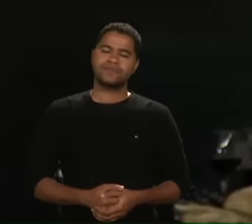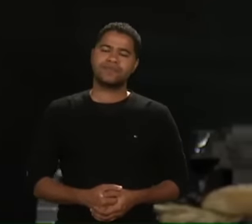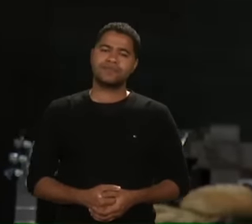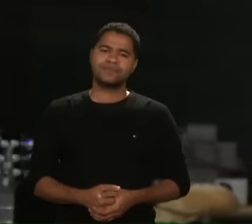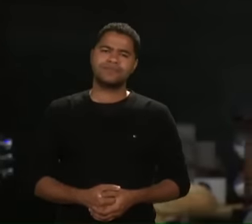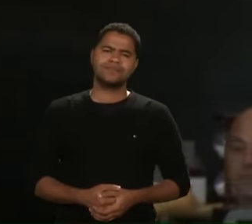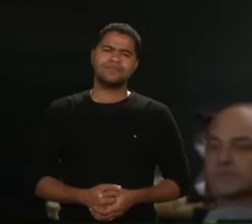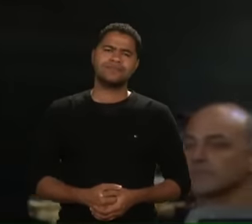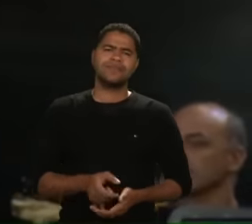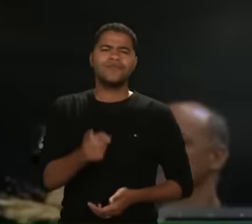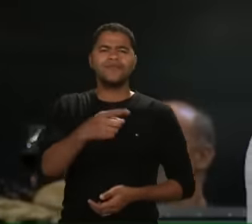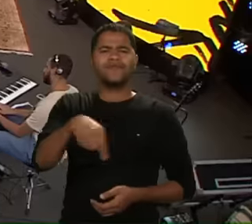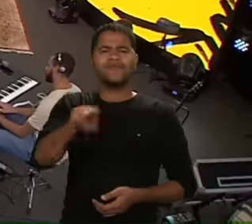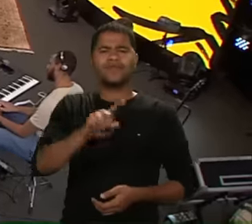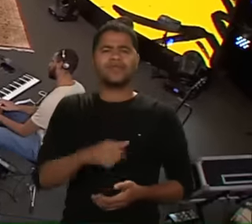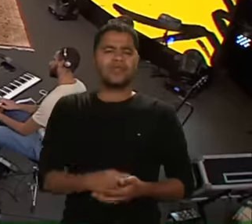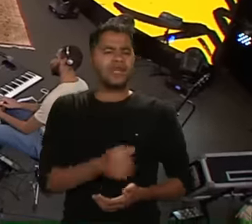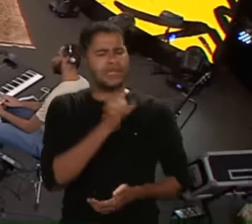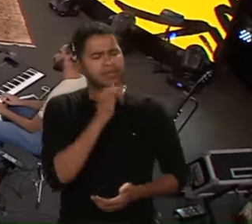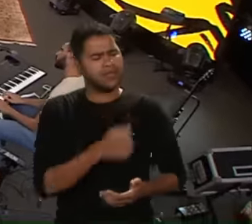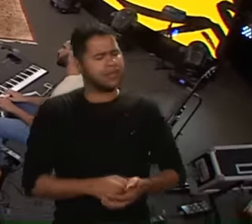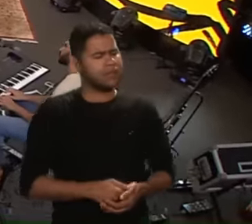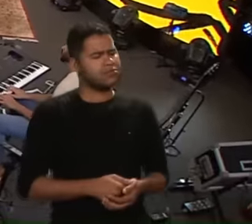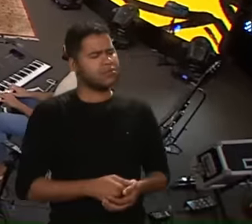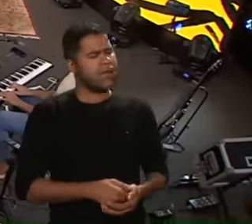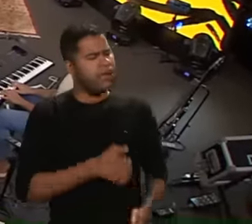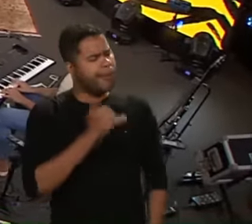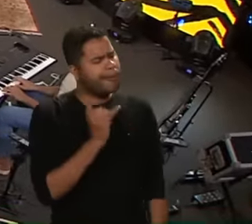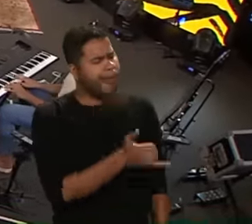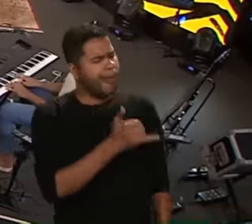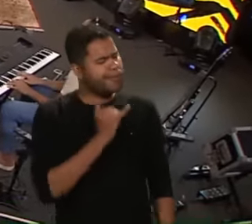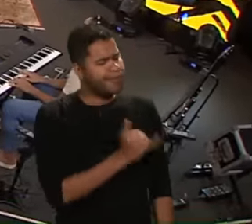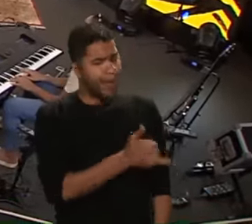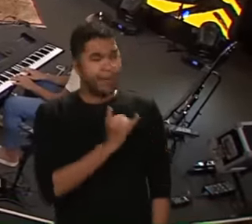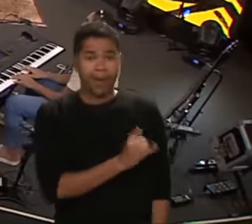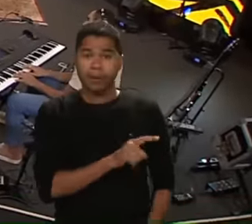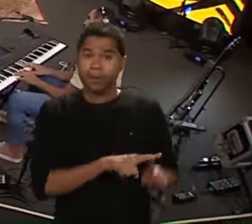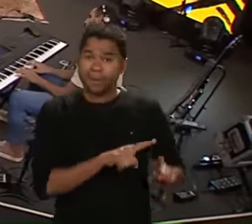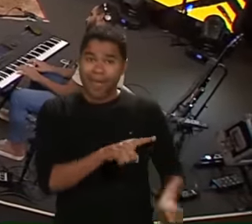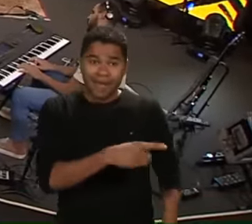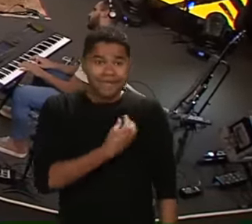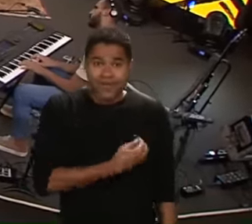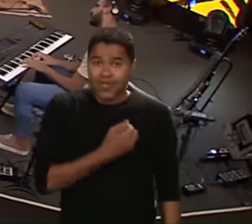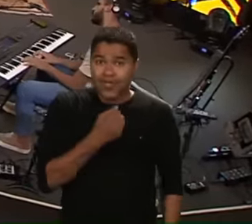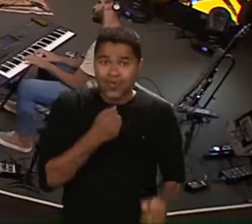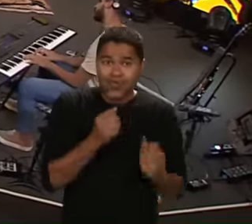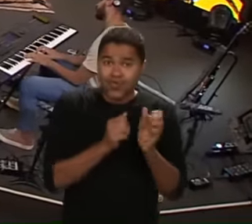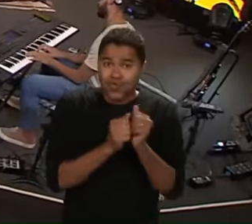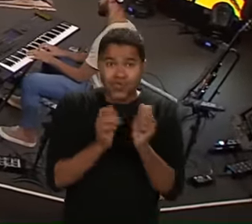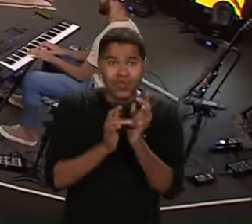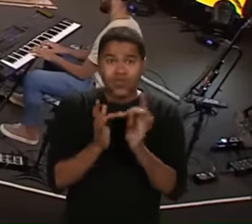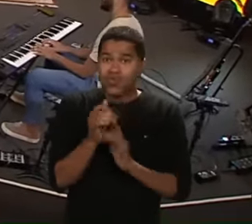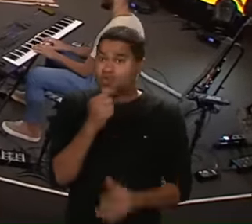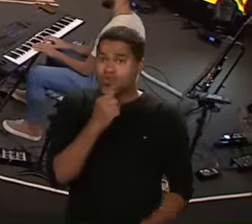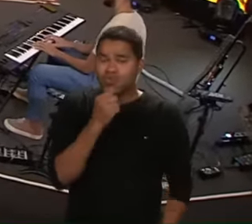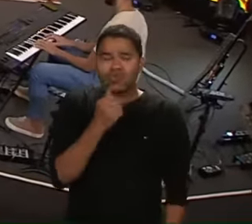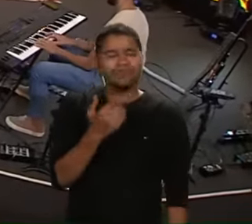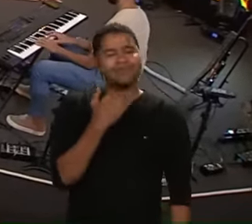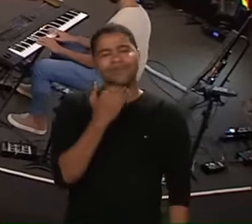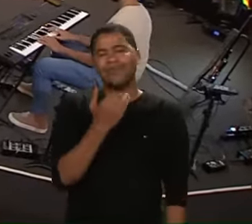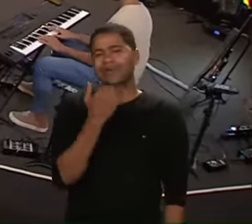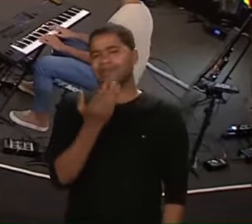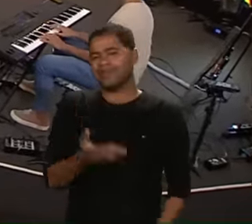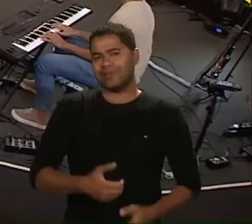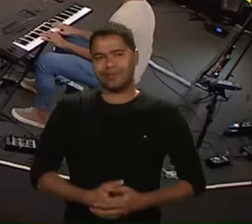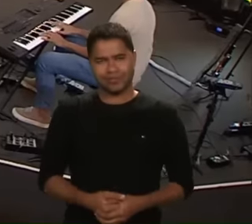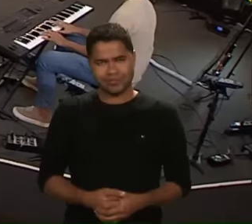Não adianta você falar para a pessoa, você, enquanto ela não tem a vida de Jesus nela. Enquanto ele não